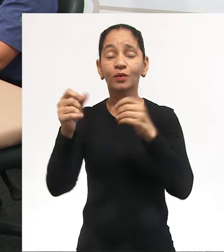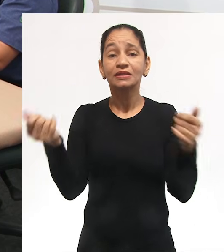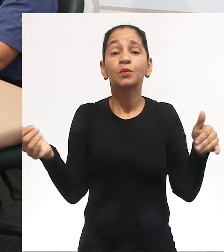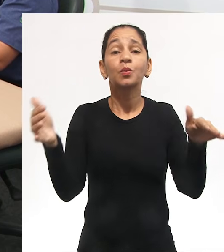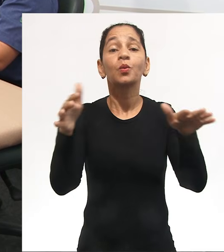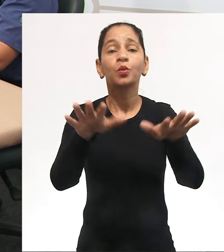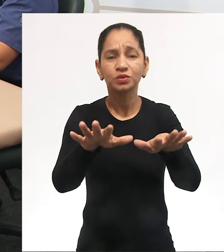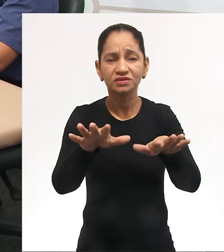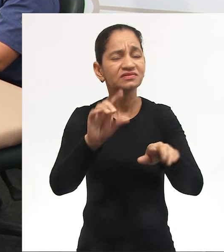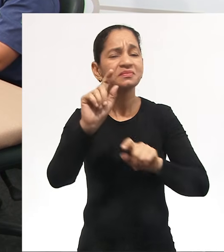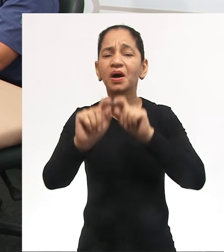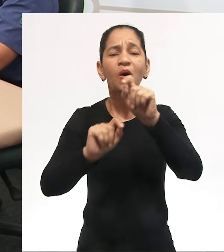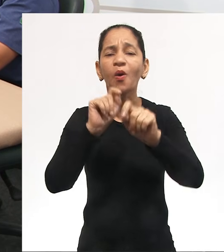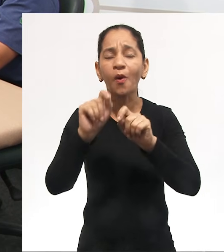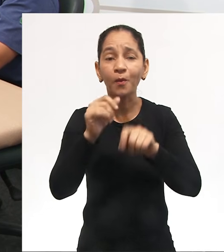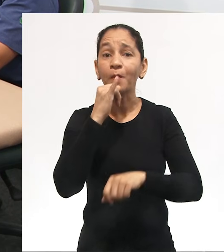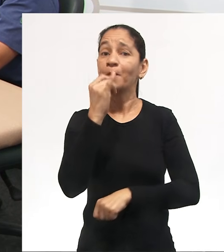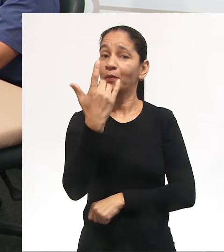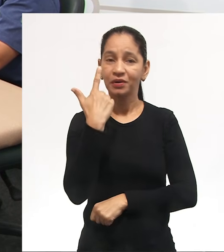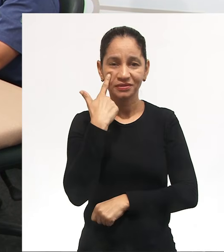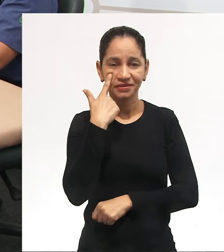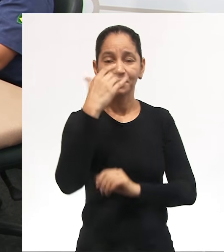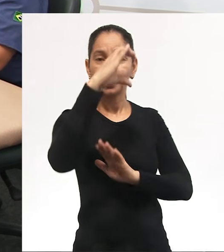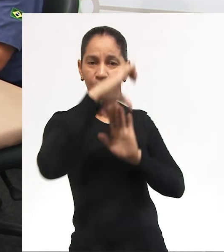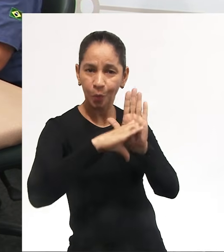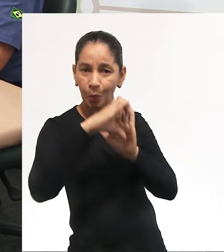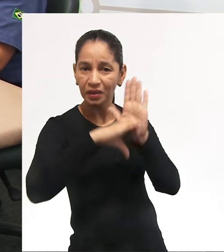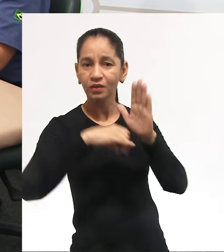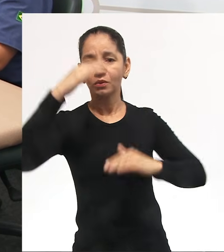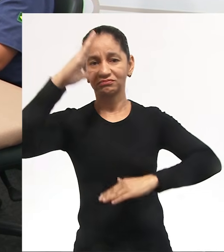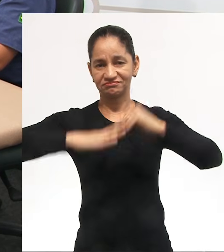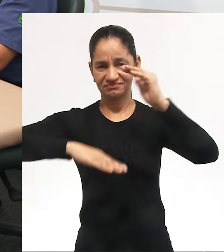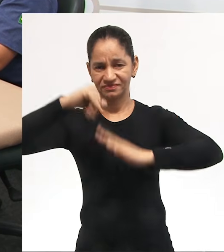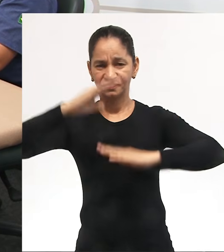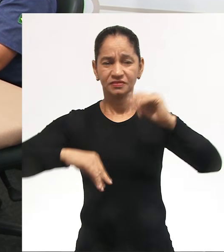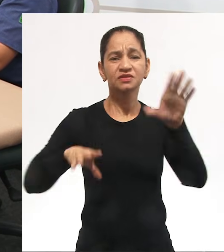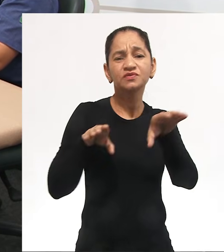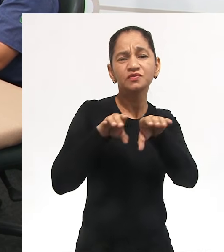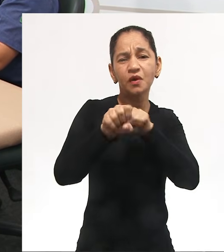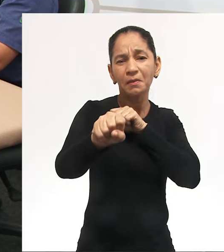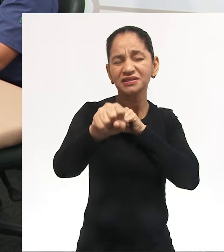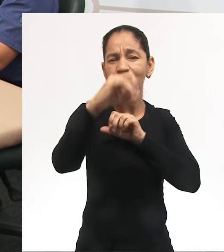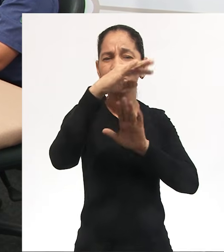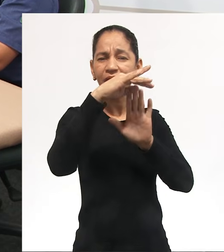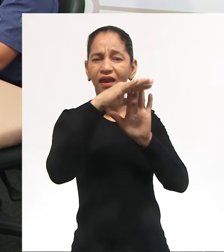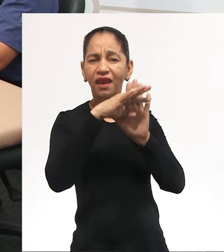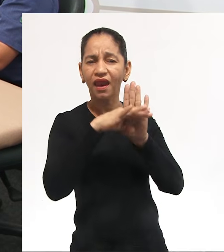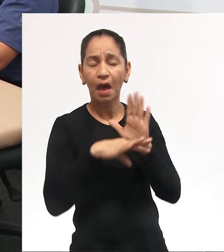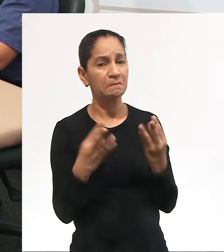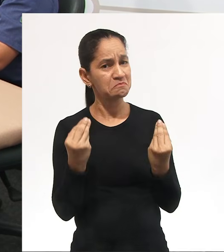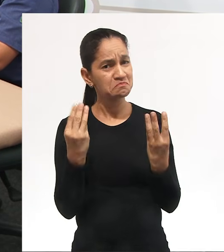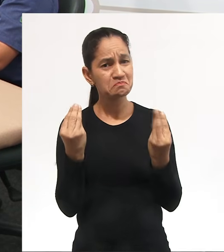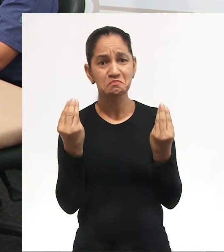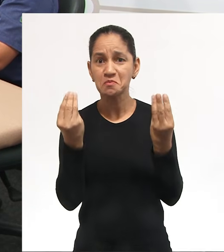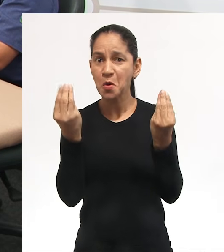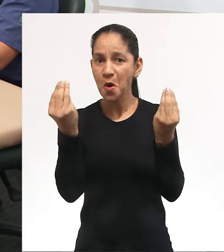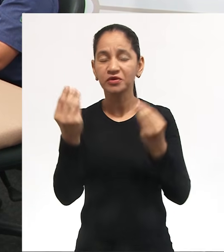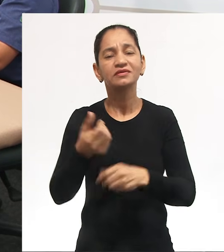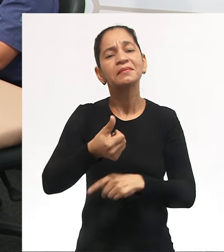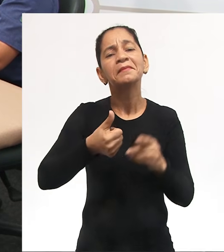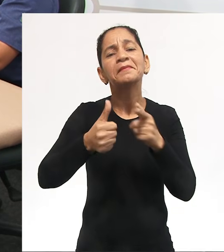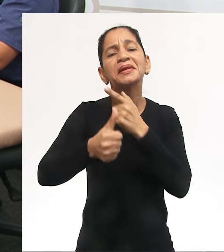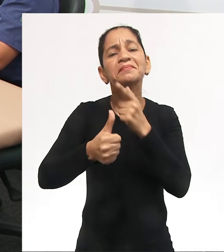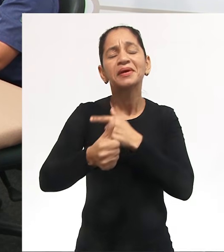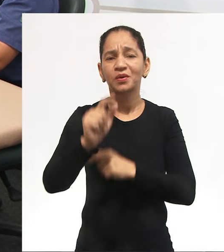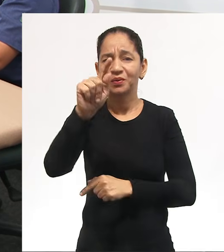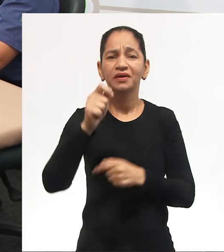educação inclusiva e já vimos aqui no seu currículo que você tem uma vasta formação e eu gostaria de que você